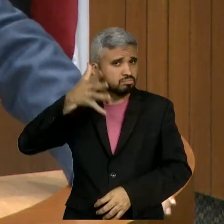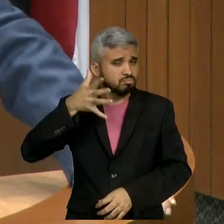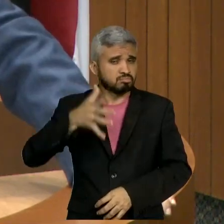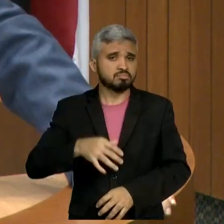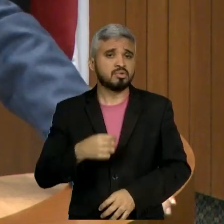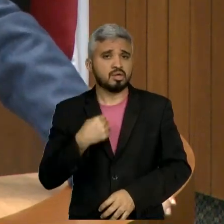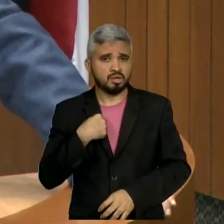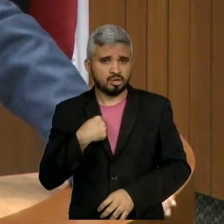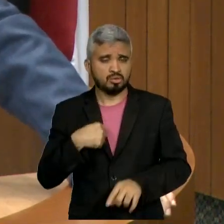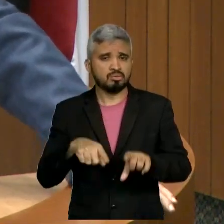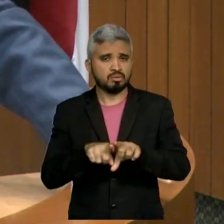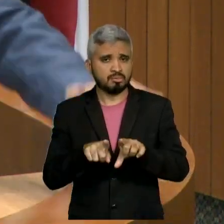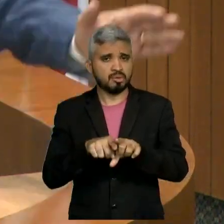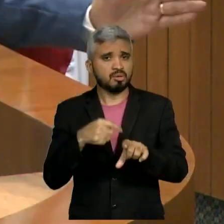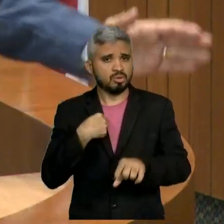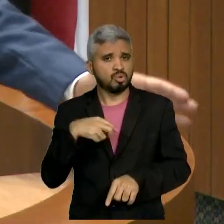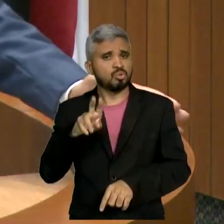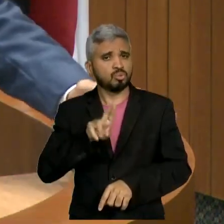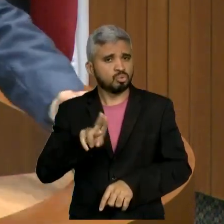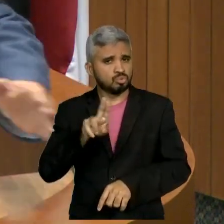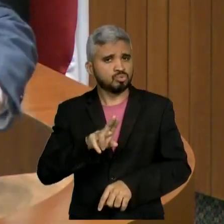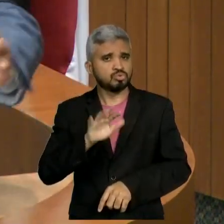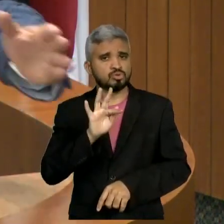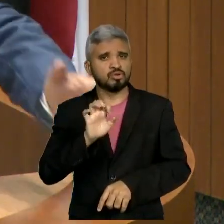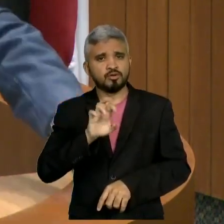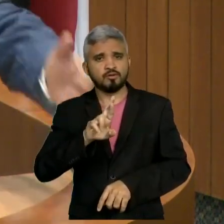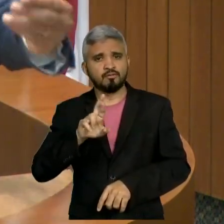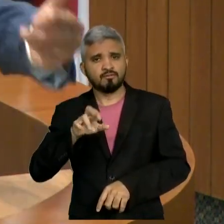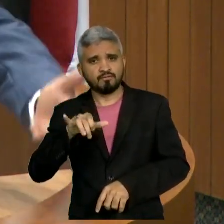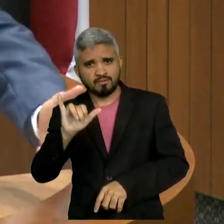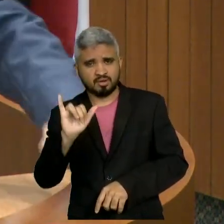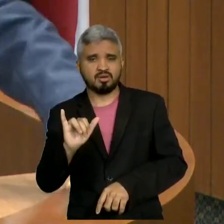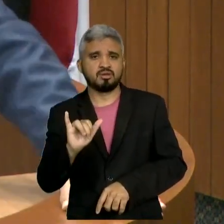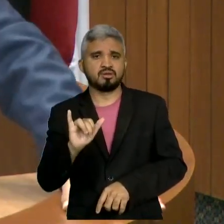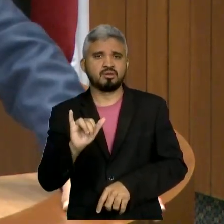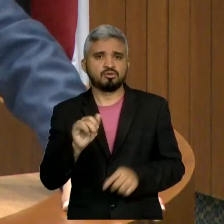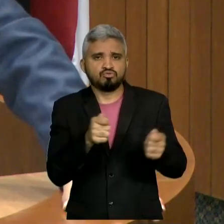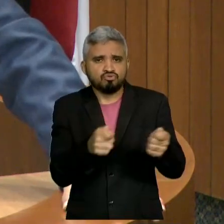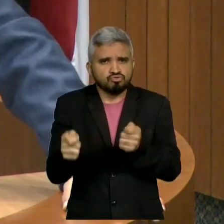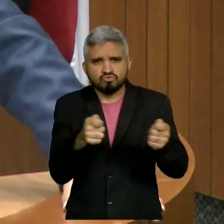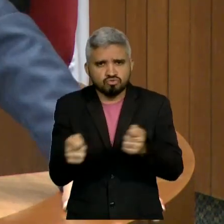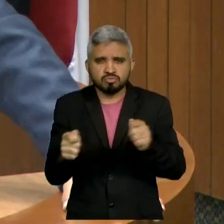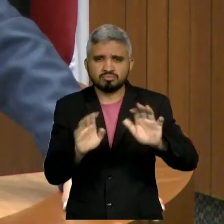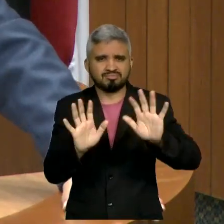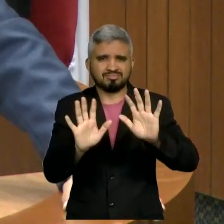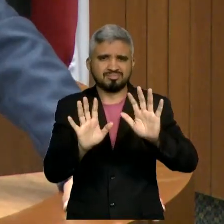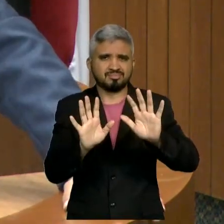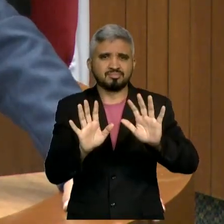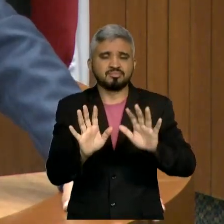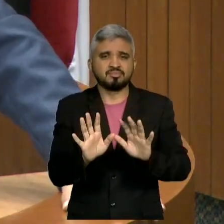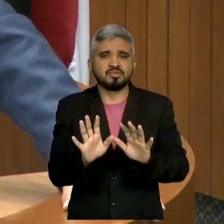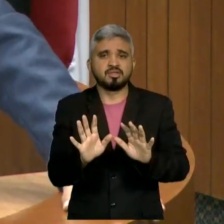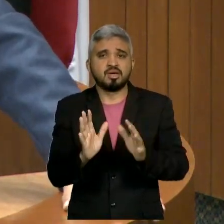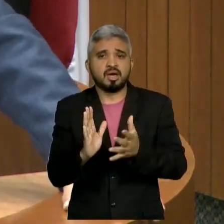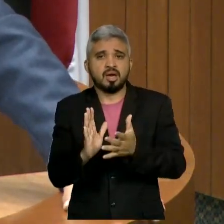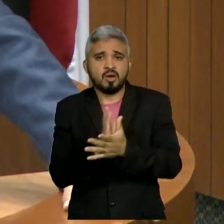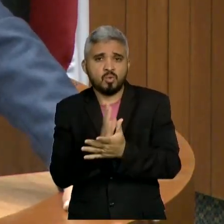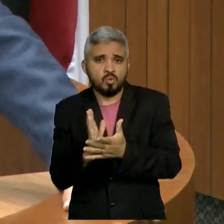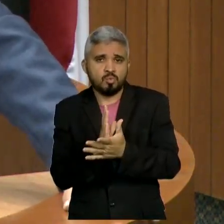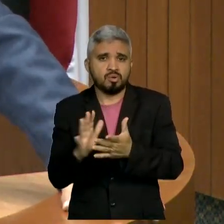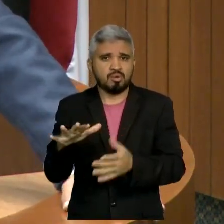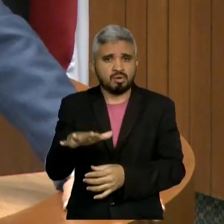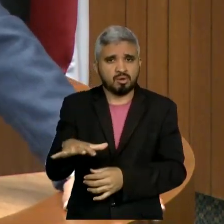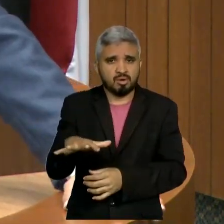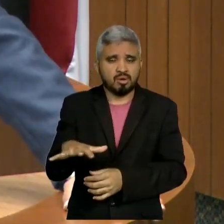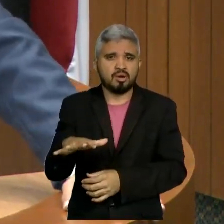também do ferryboat, não de toda semana, porque a parte da Baixada que moro e faço política com